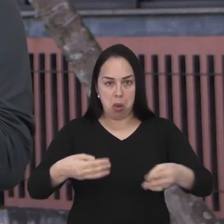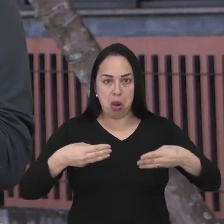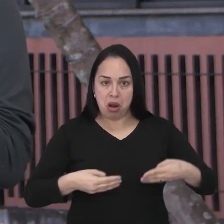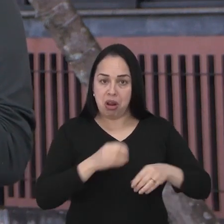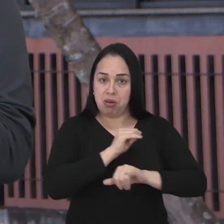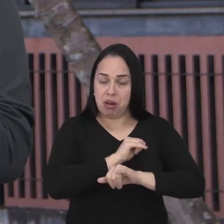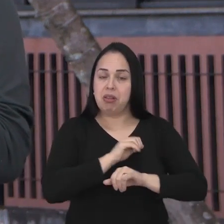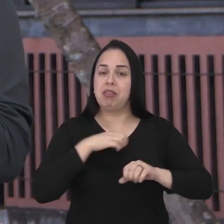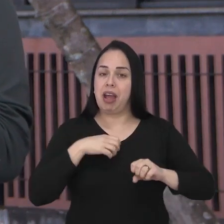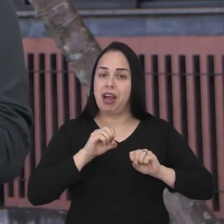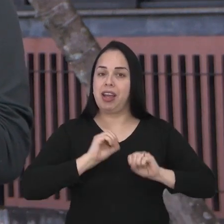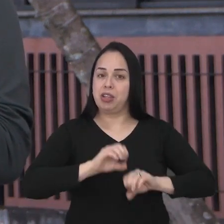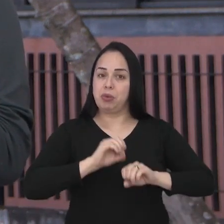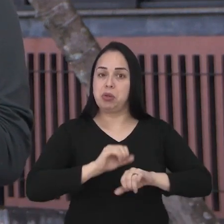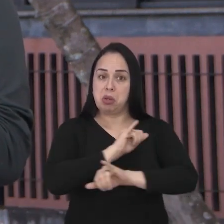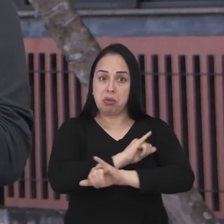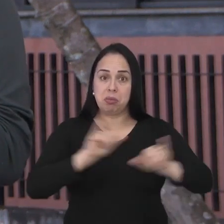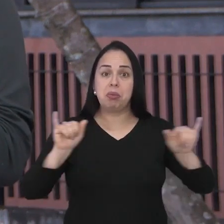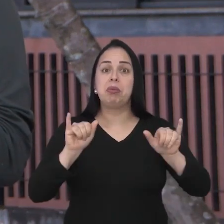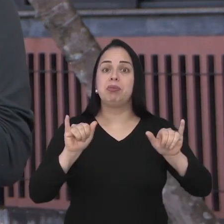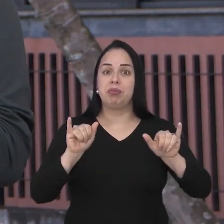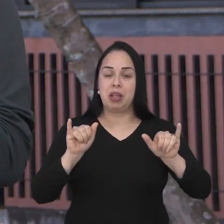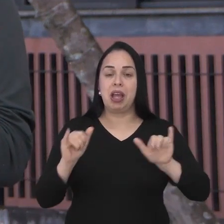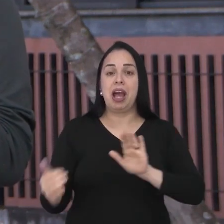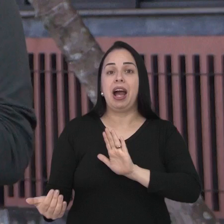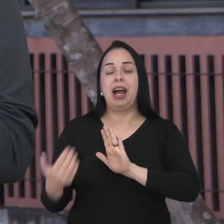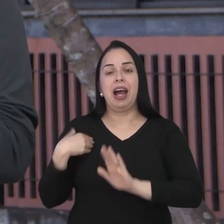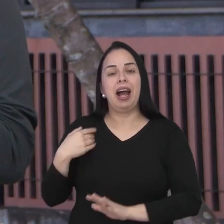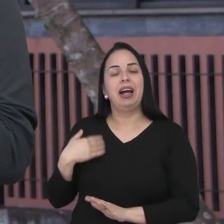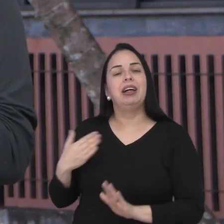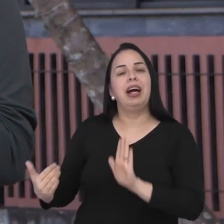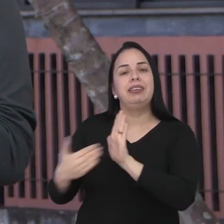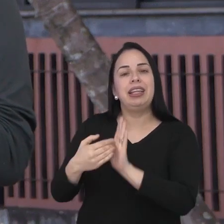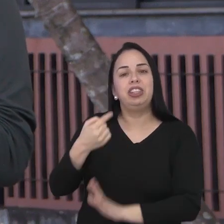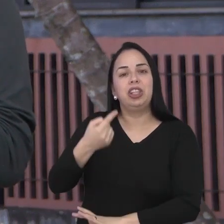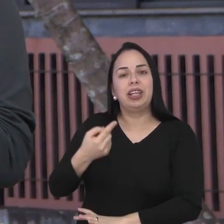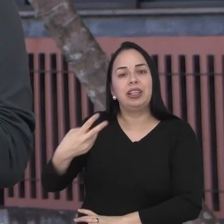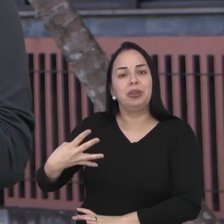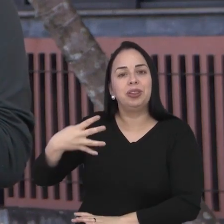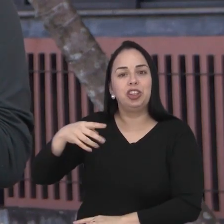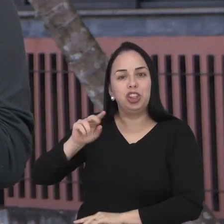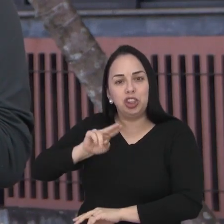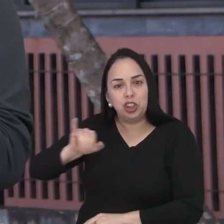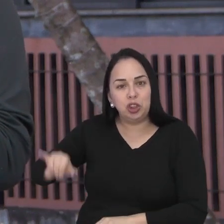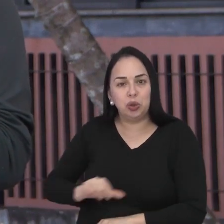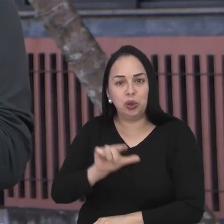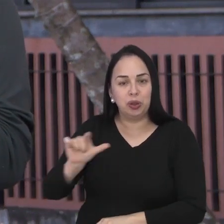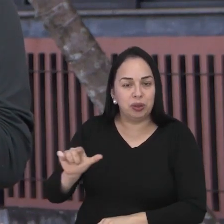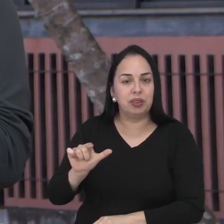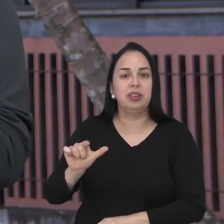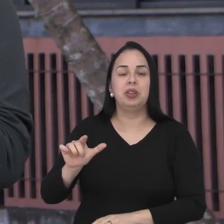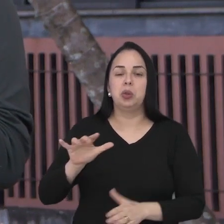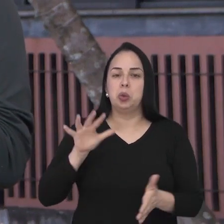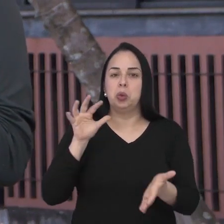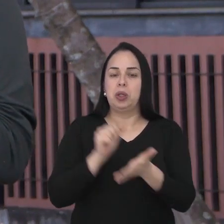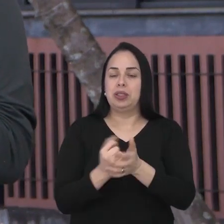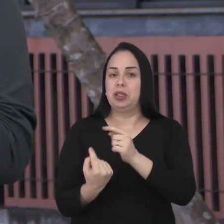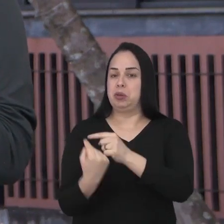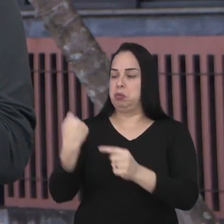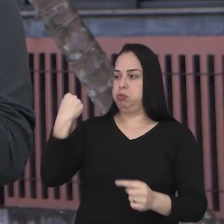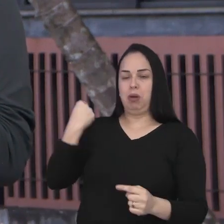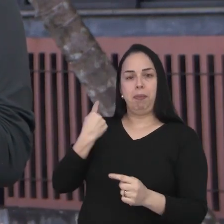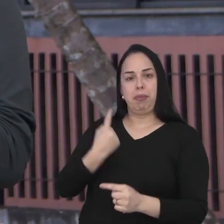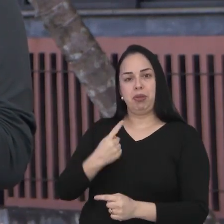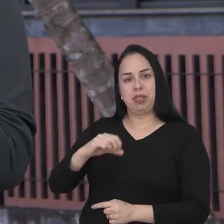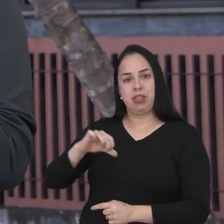Ministério da Educação e pelo INEP até o dia 14 de junho. É o maior número de estudantes inscritos desde a criação do exame, lá